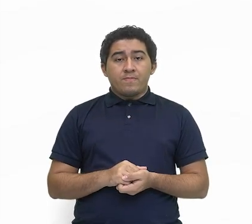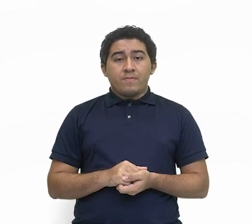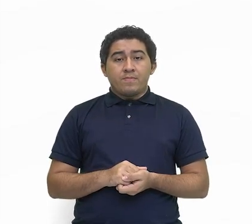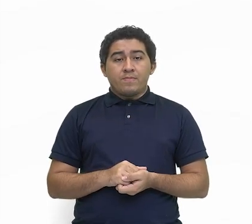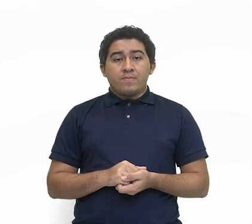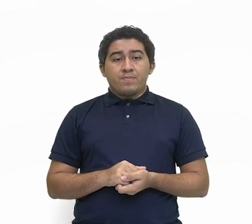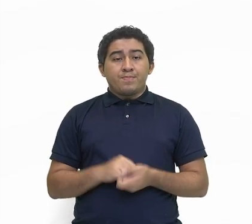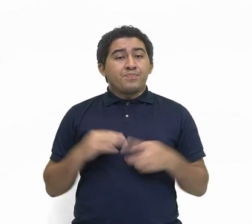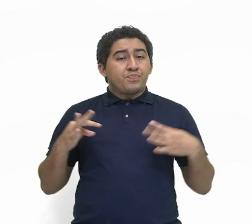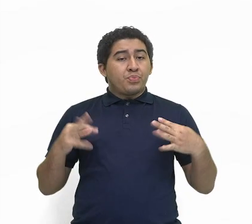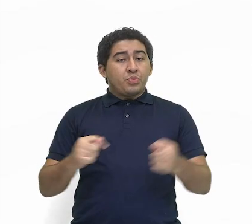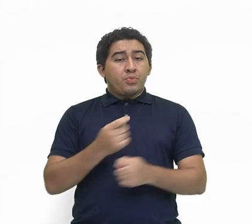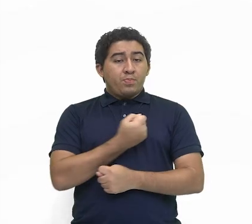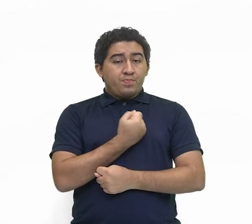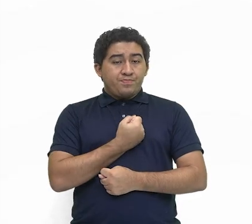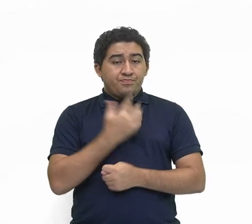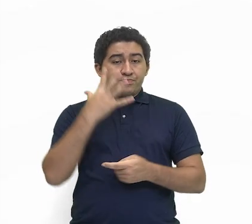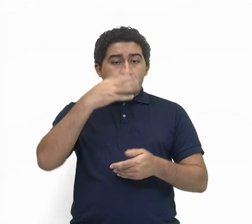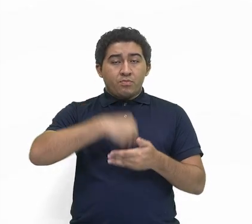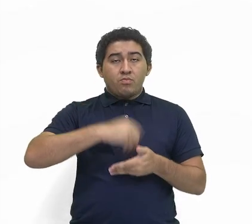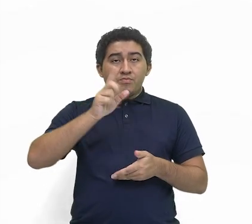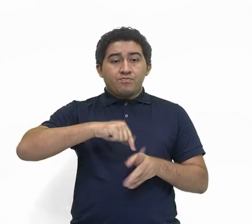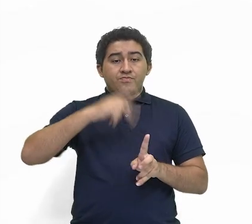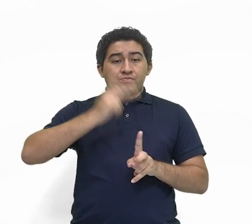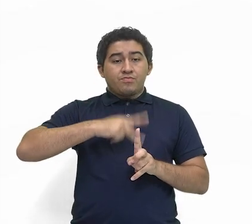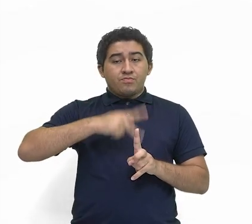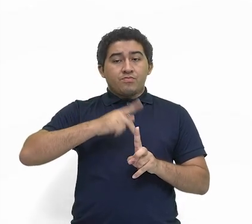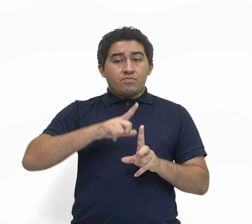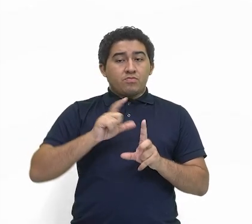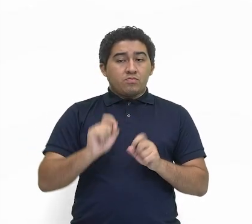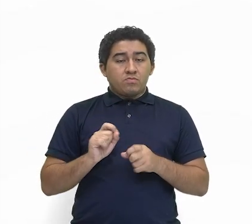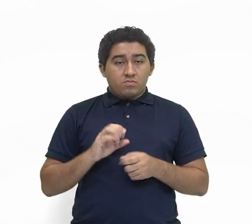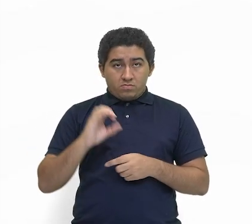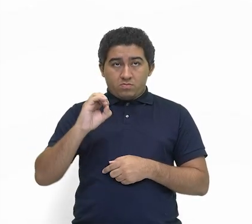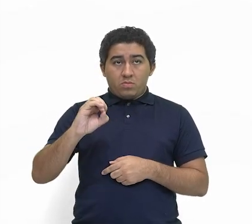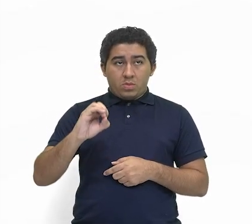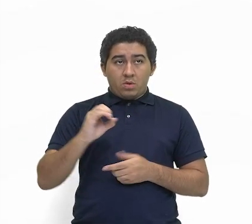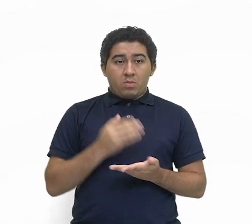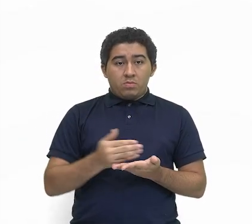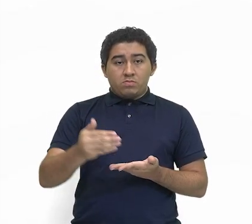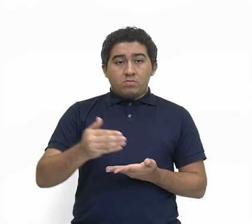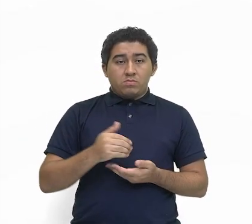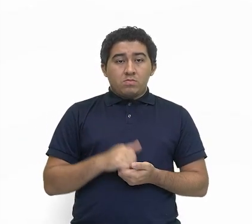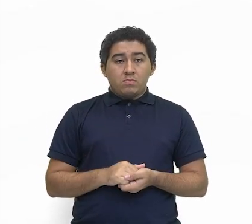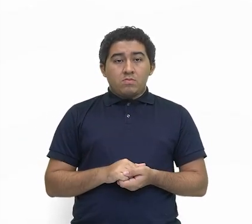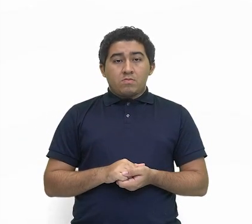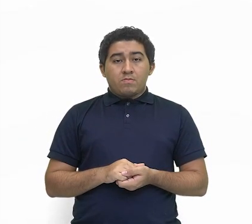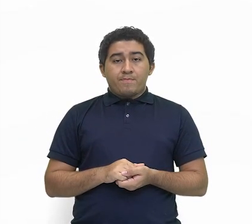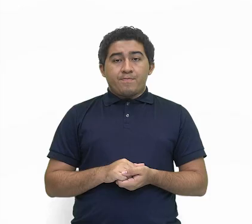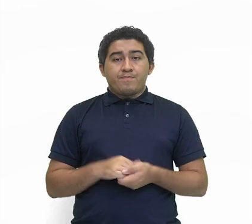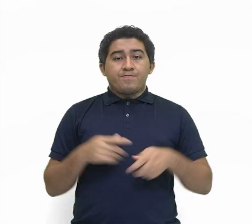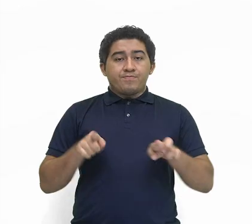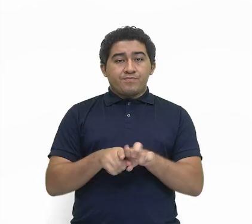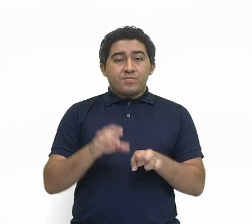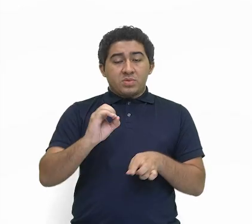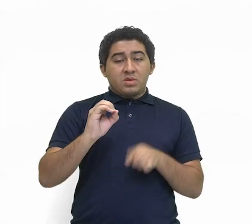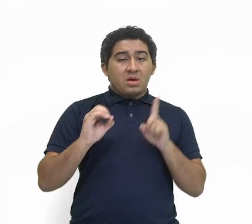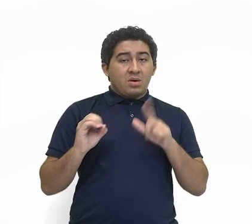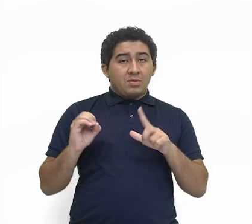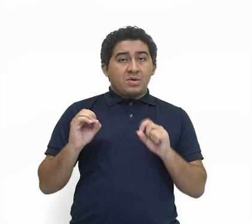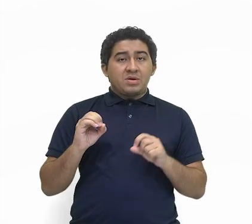Fahrenheit. Todos os valores na escala Kelvin partem do zero. E até mesmo o zero é uma